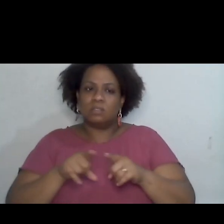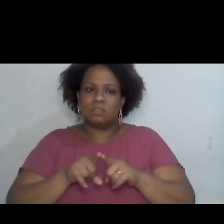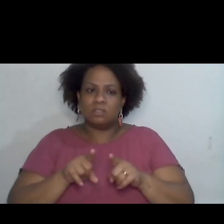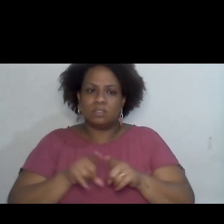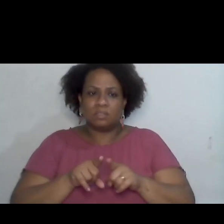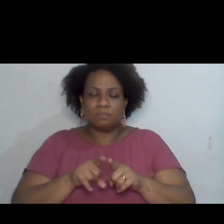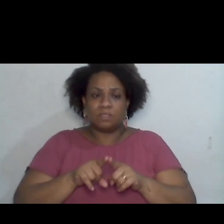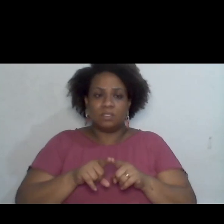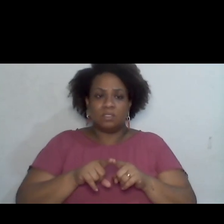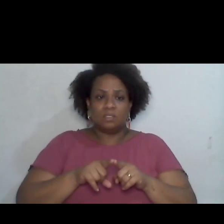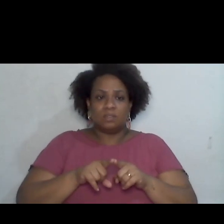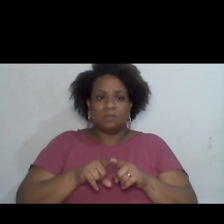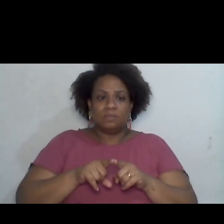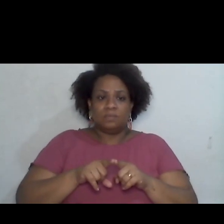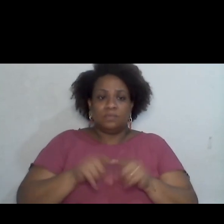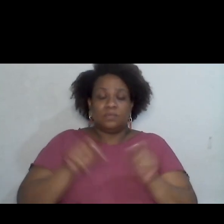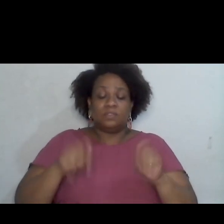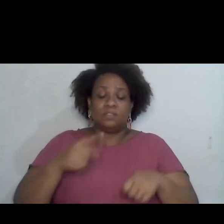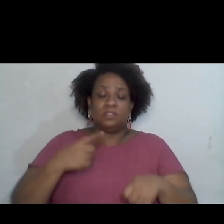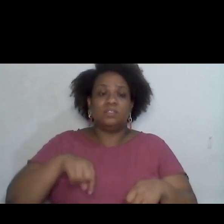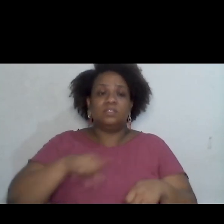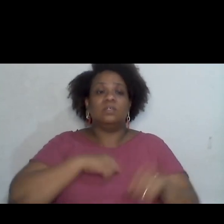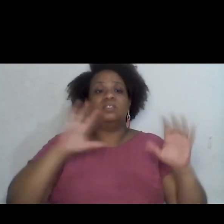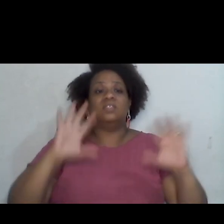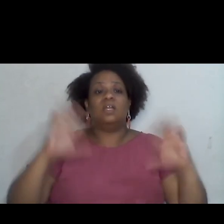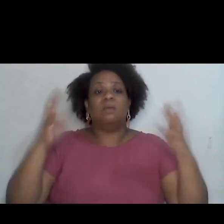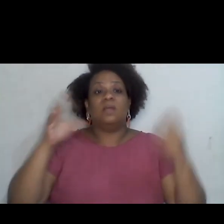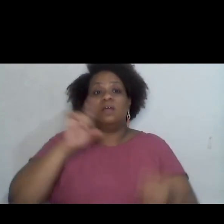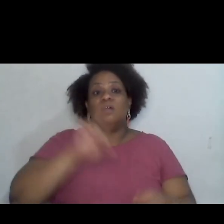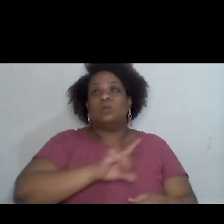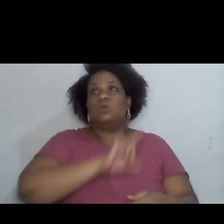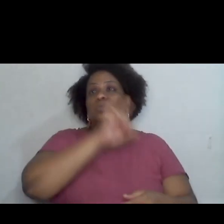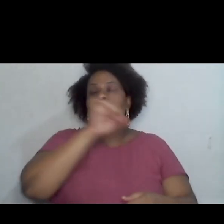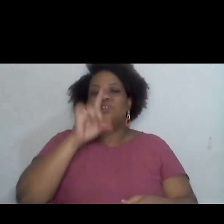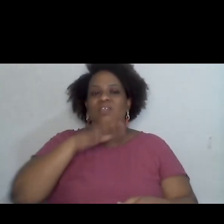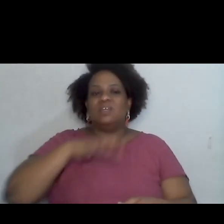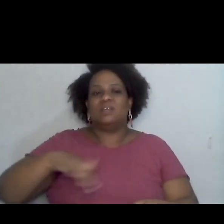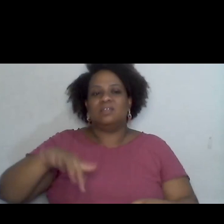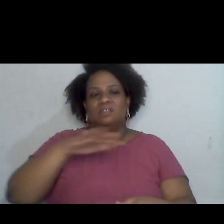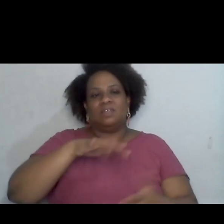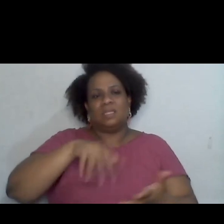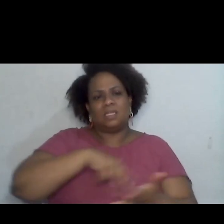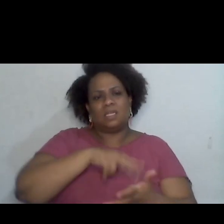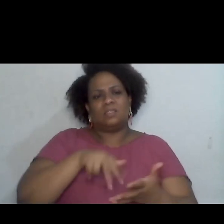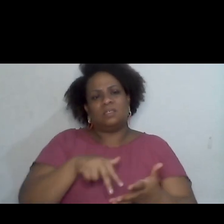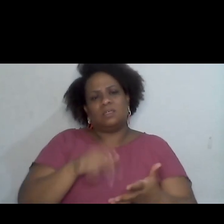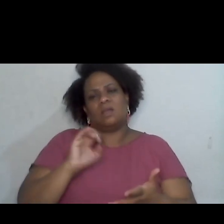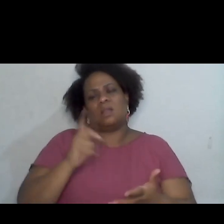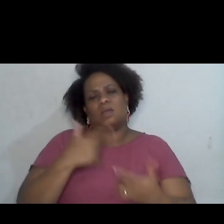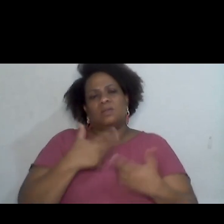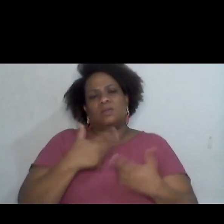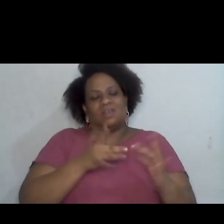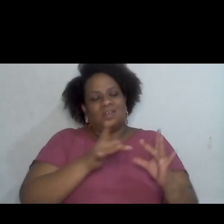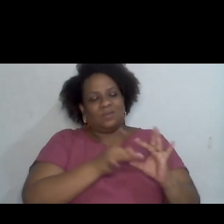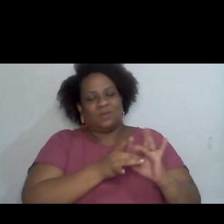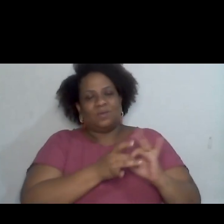estar celebrando o Dia Internacional da Dança. Lógico que a gente, né, queria estar em outro cenário, em outro contexto, e celebrando de outras